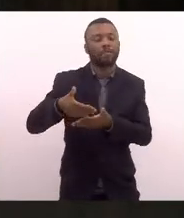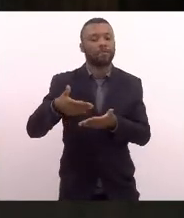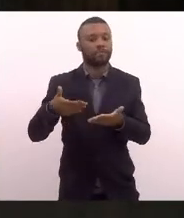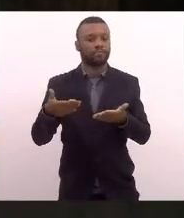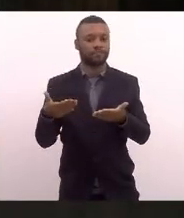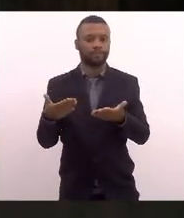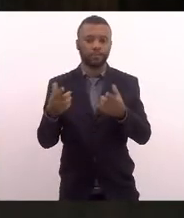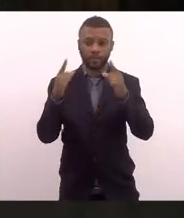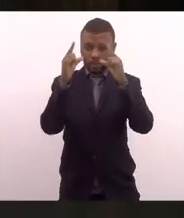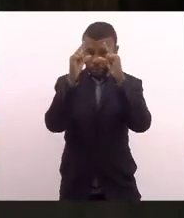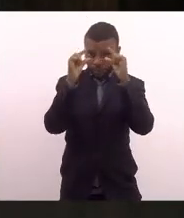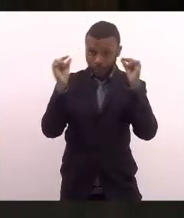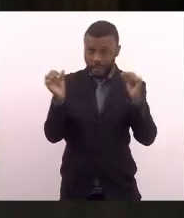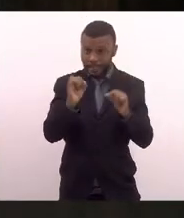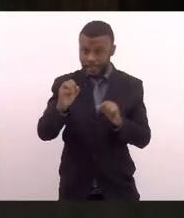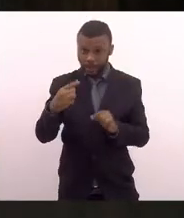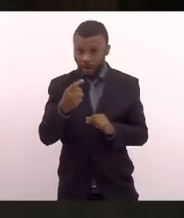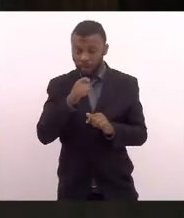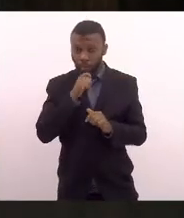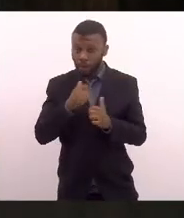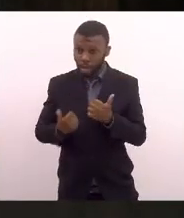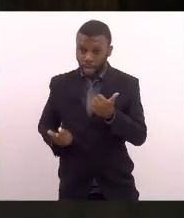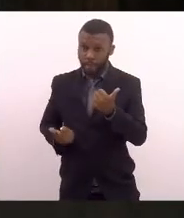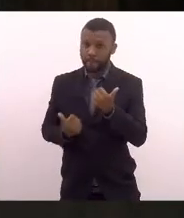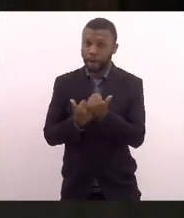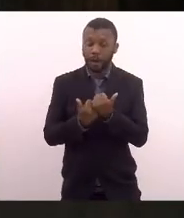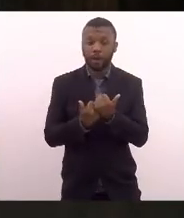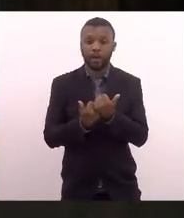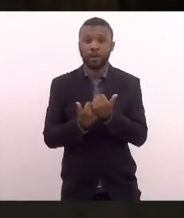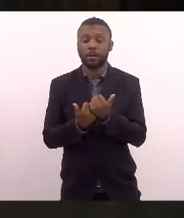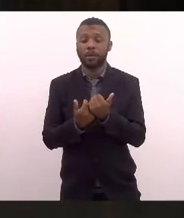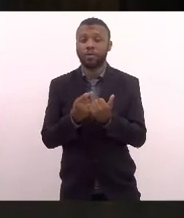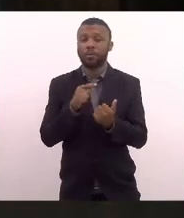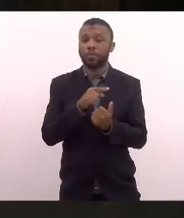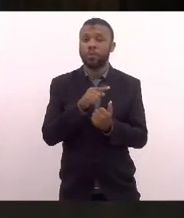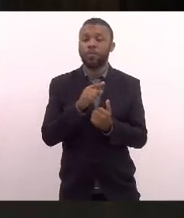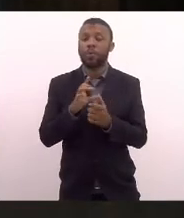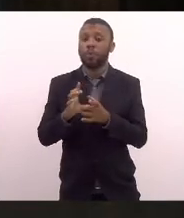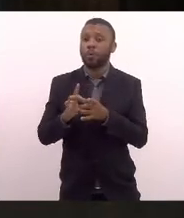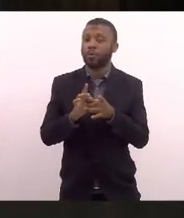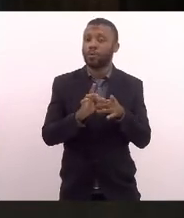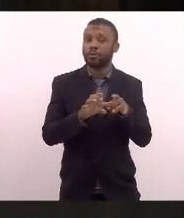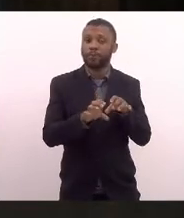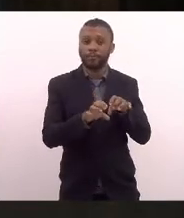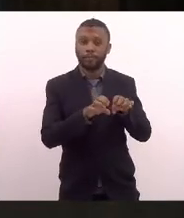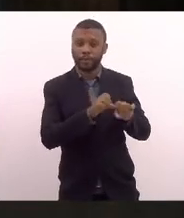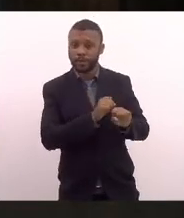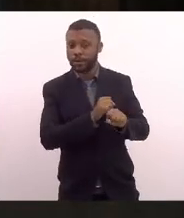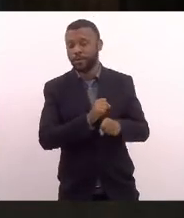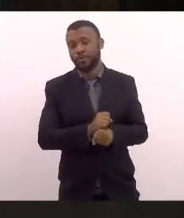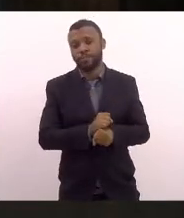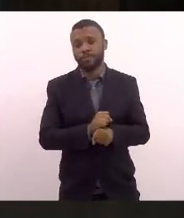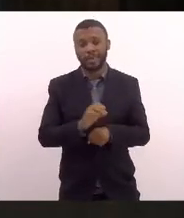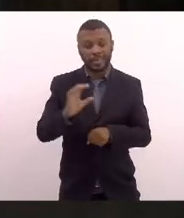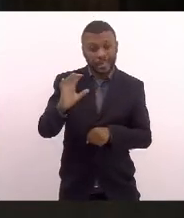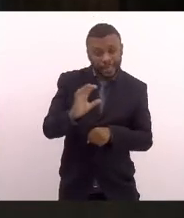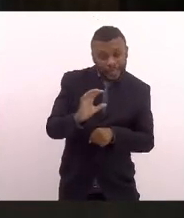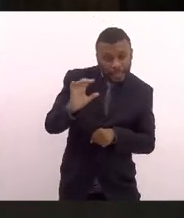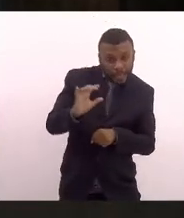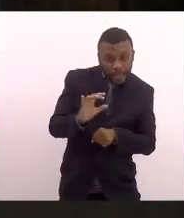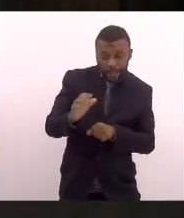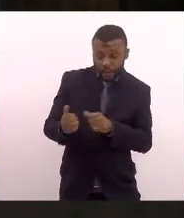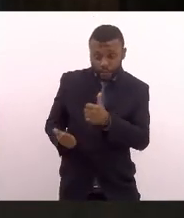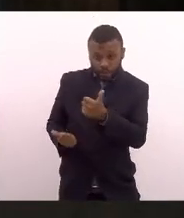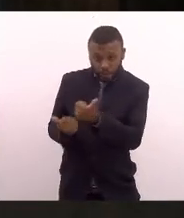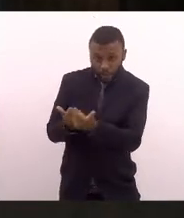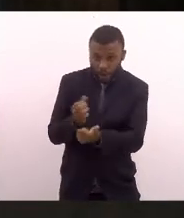Porque, quando a gente não apoia o contexto da formação, quando a gente não apoia o contexto da ciência, quando a gente não apoia